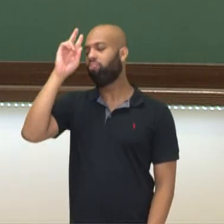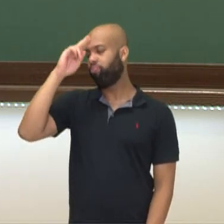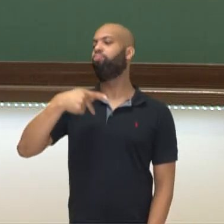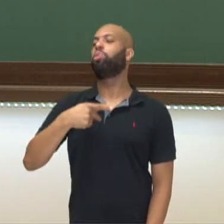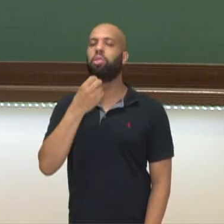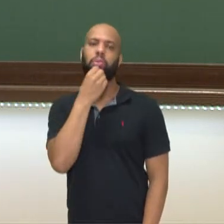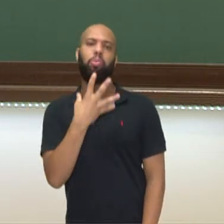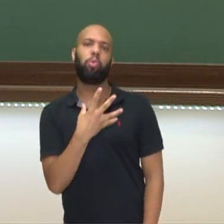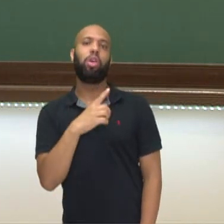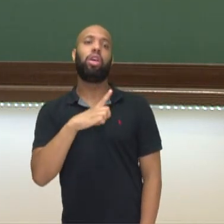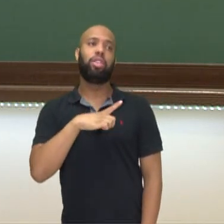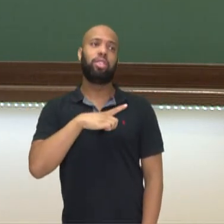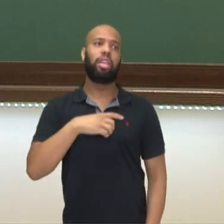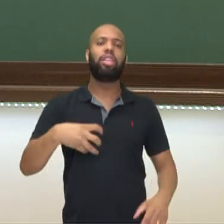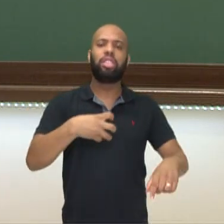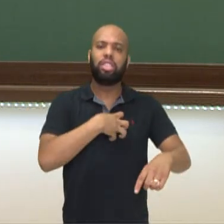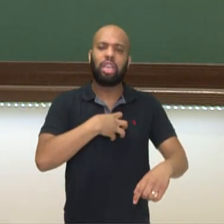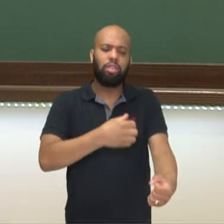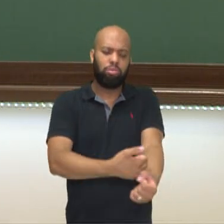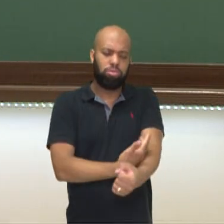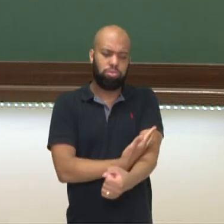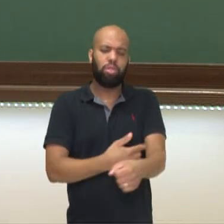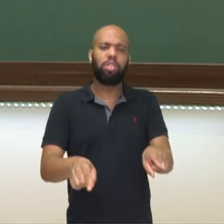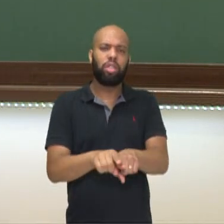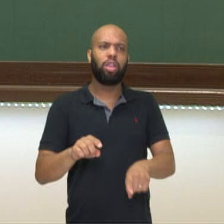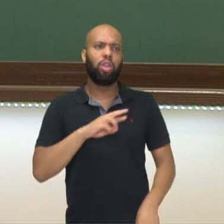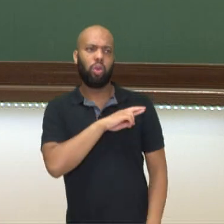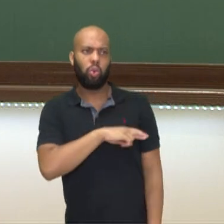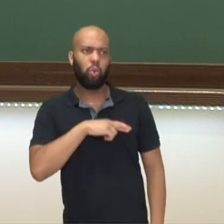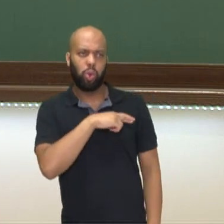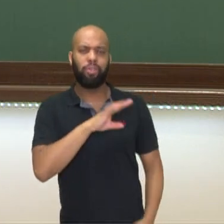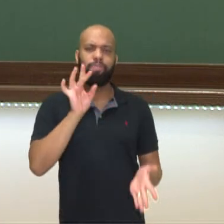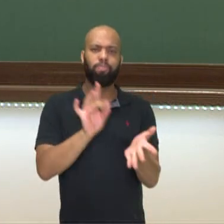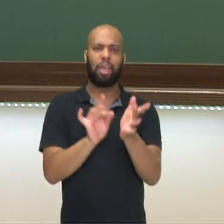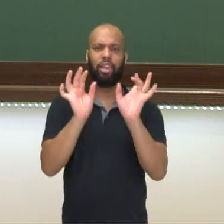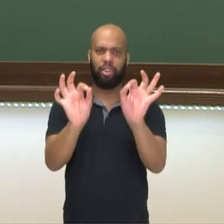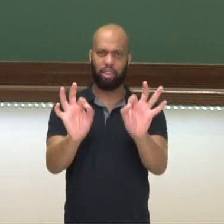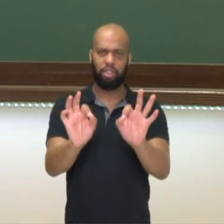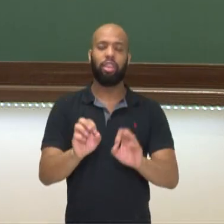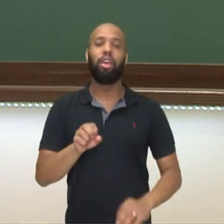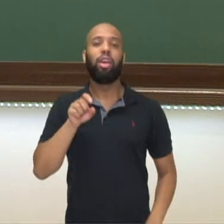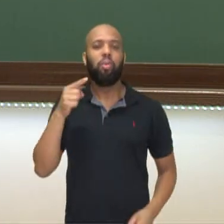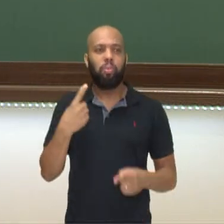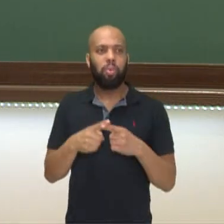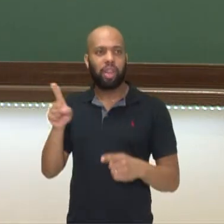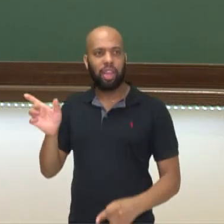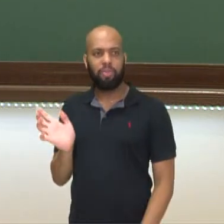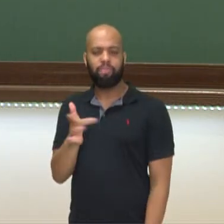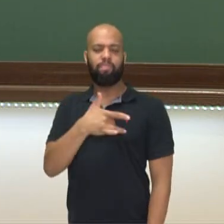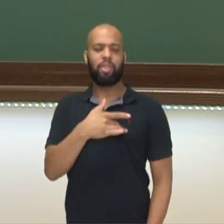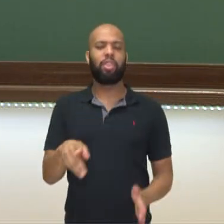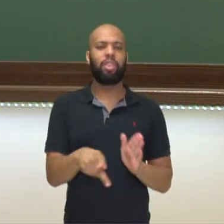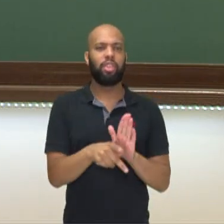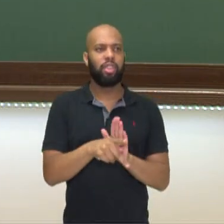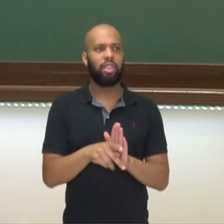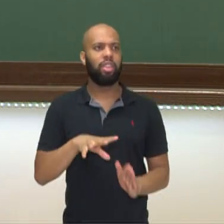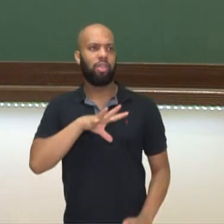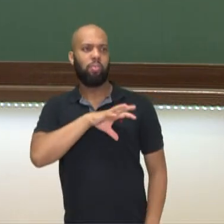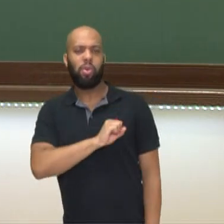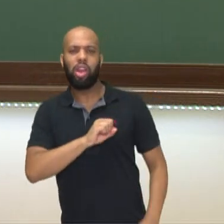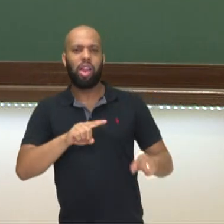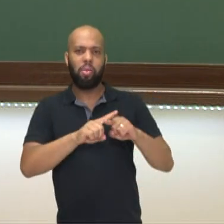de sentimentalismo no que diz respeito à parte romântica literal, quando ele era apaixonado pelas mulheres, mas o amor não